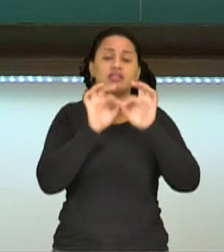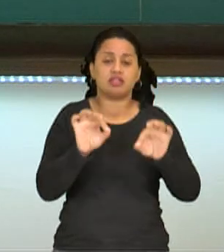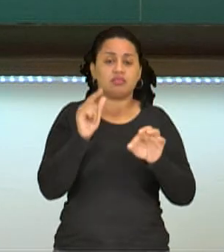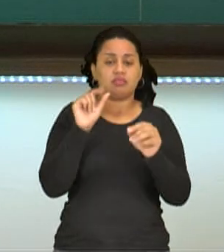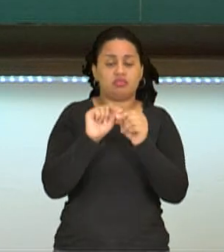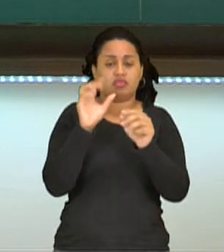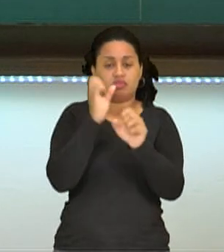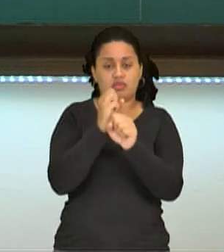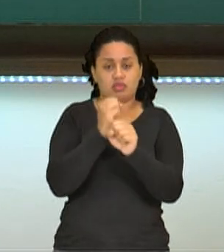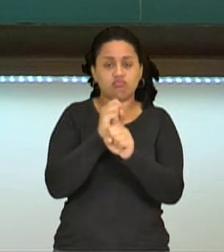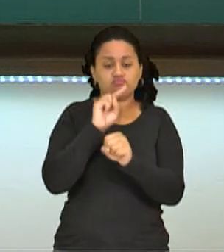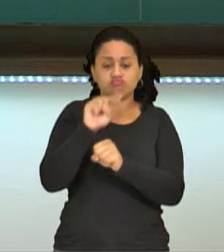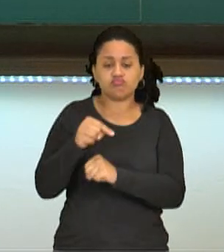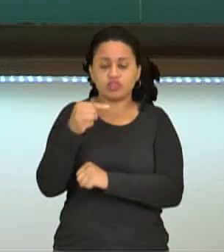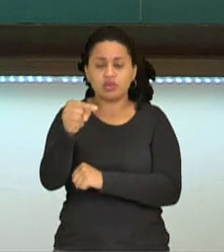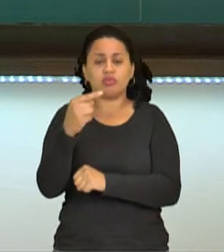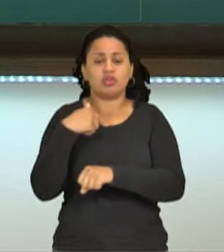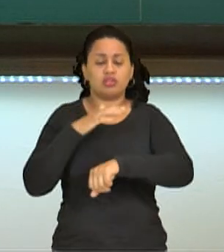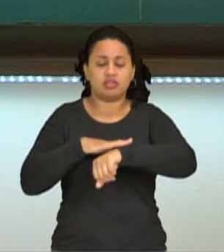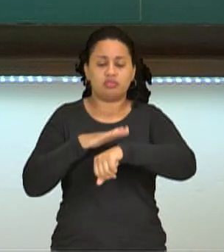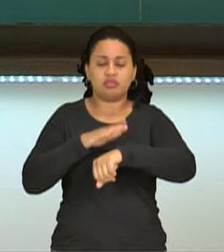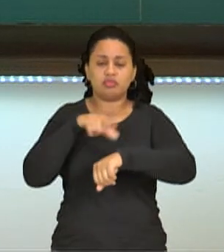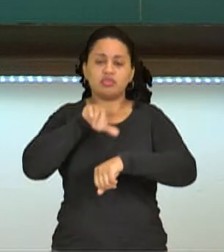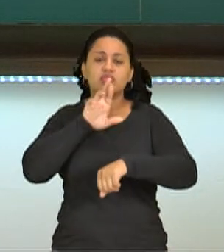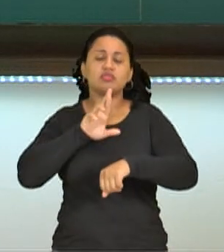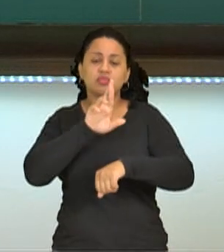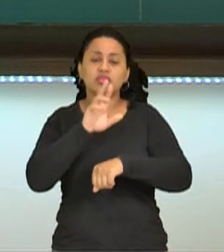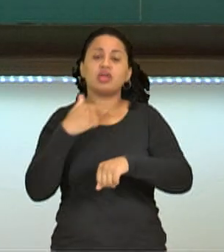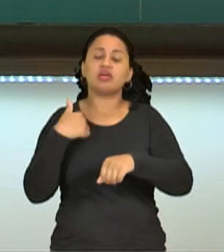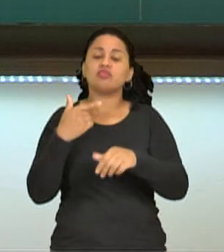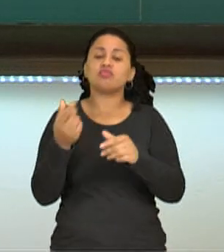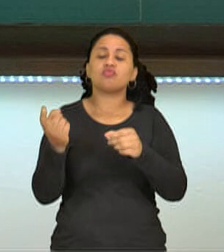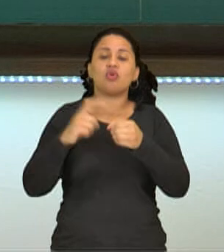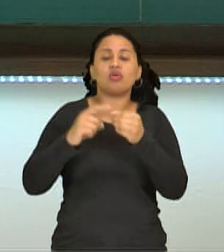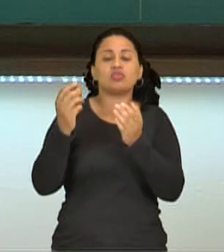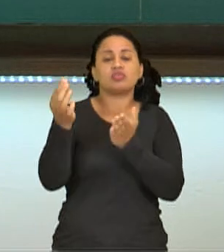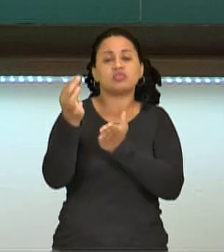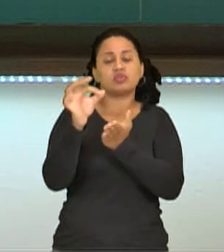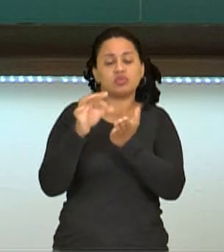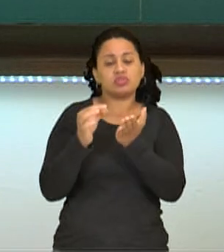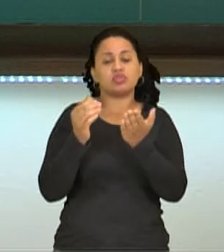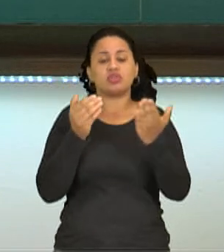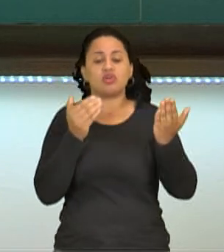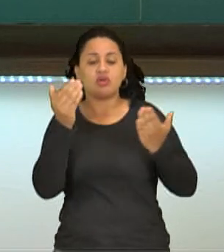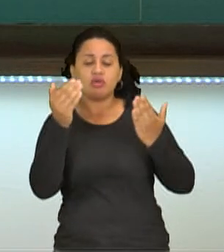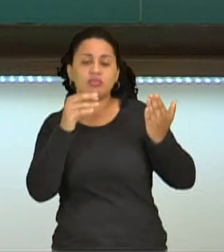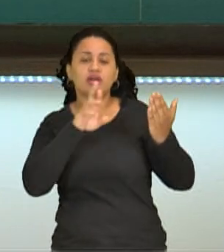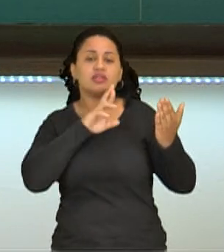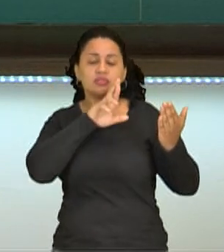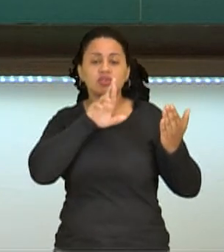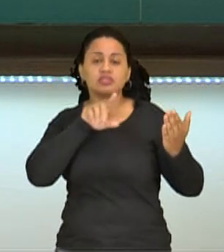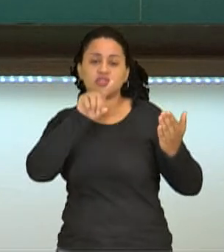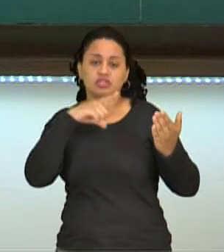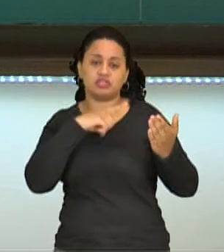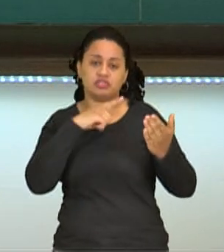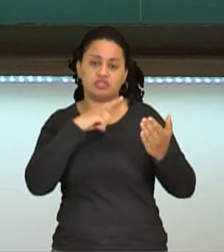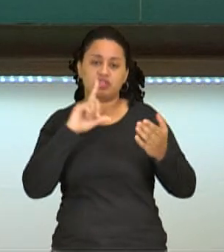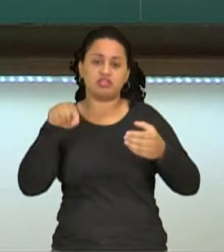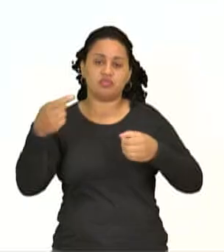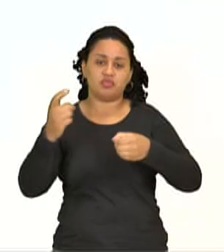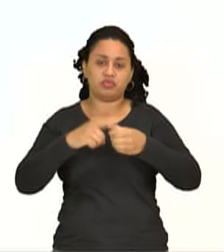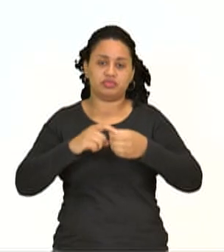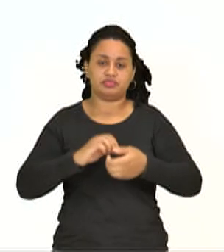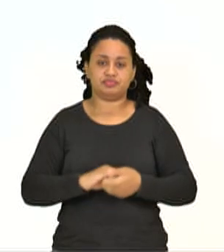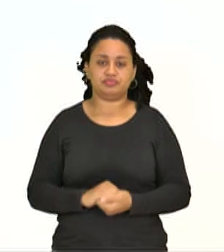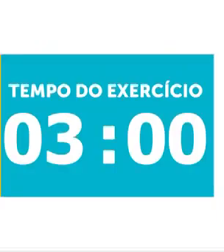cálculo. Depois do tempinho que eu vou deixar para vocês resolverem, a gente volta e compara os resultados que vocês obtiveram. Nós já